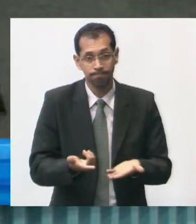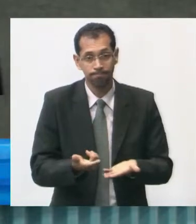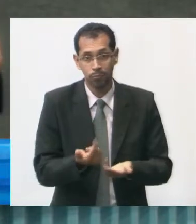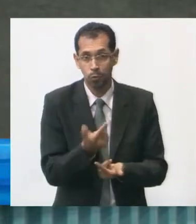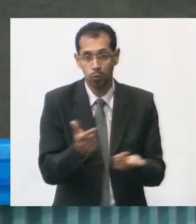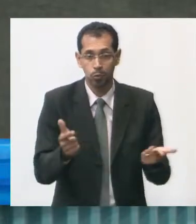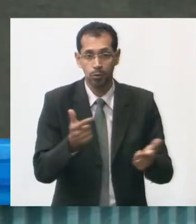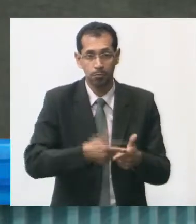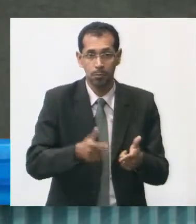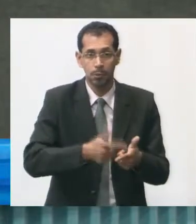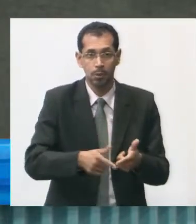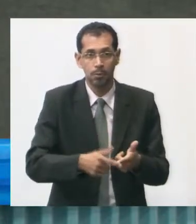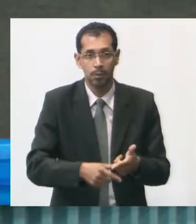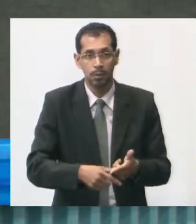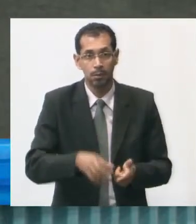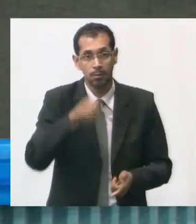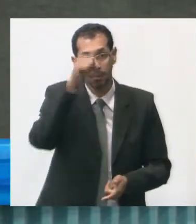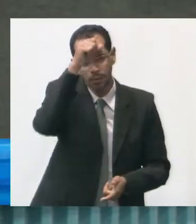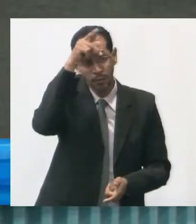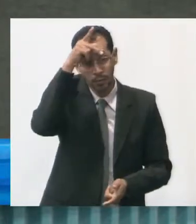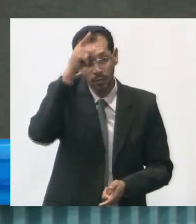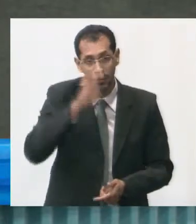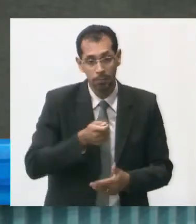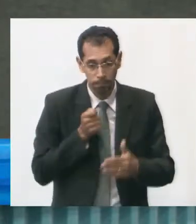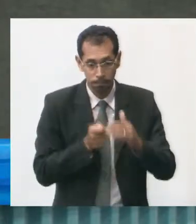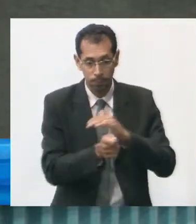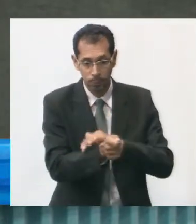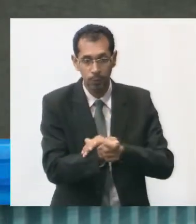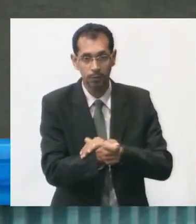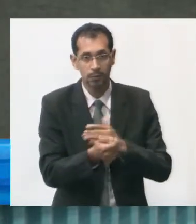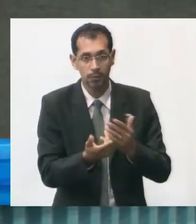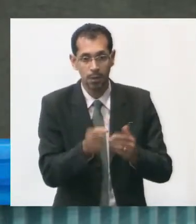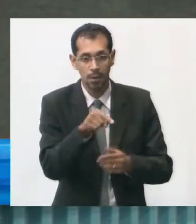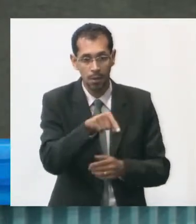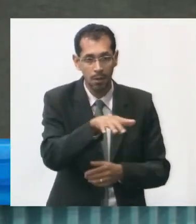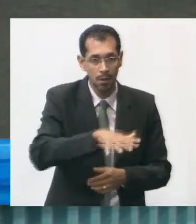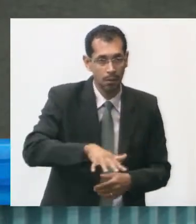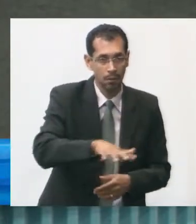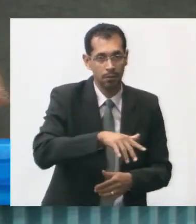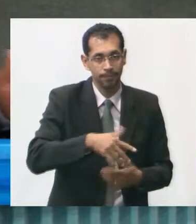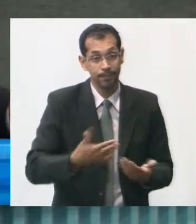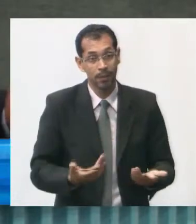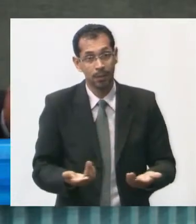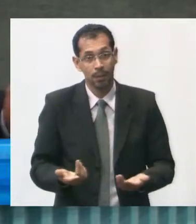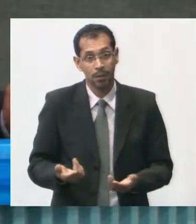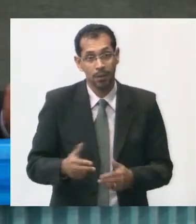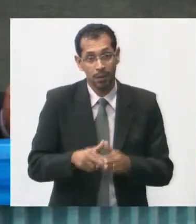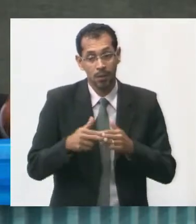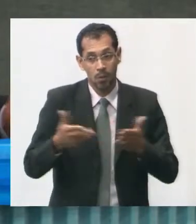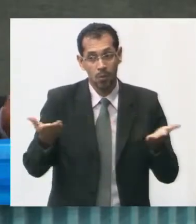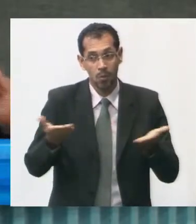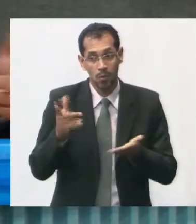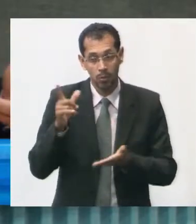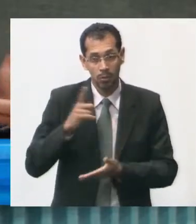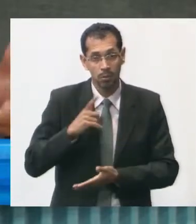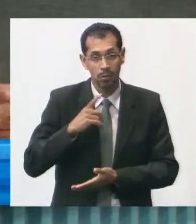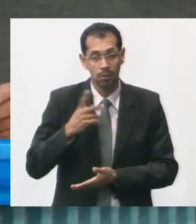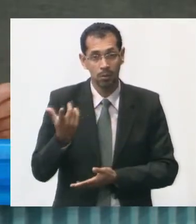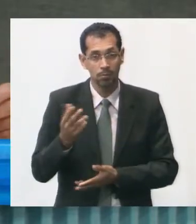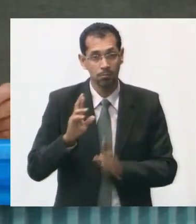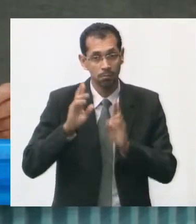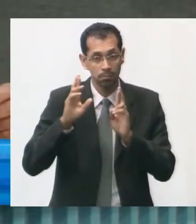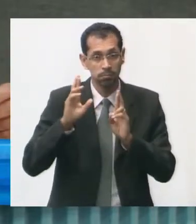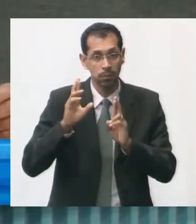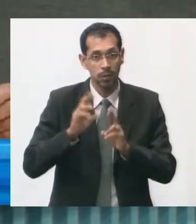investir naquele terreno. Esses 400 milhões que é o dinheiro do BID, tomara